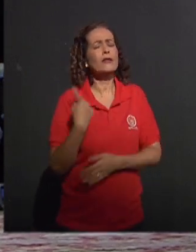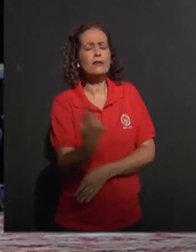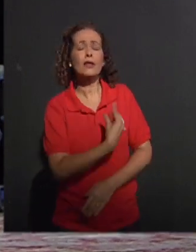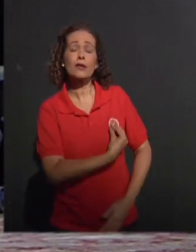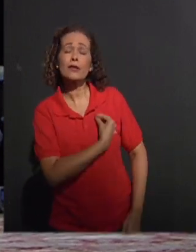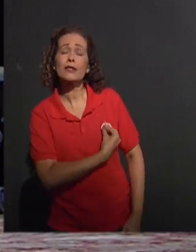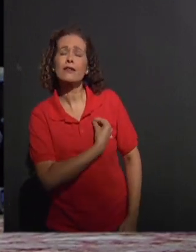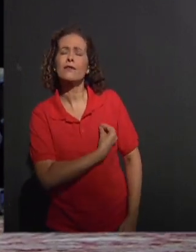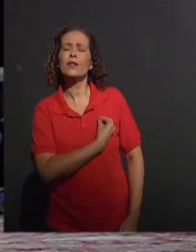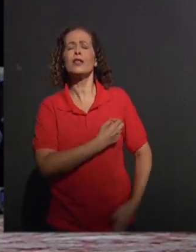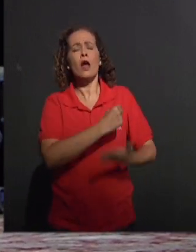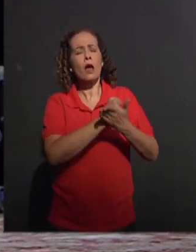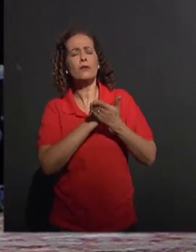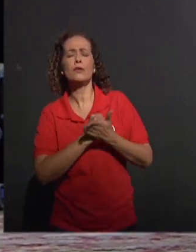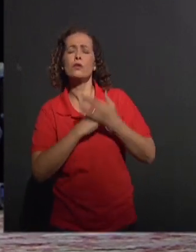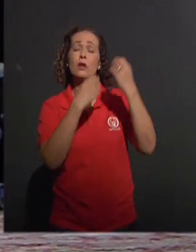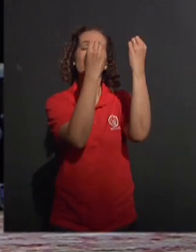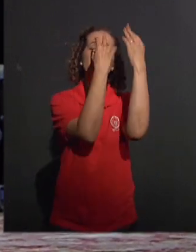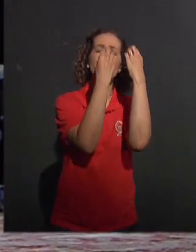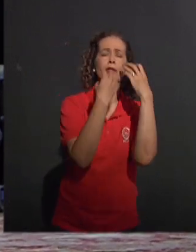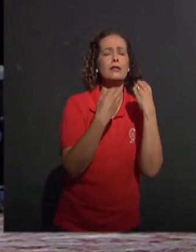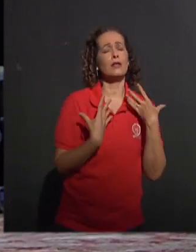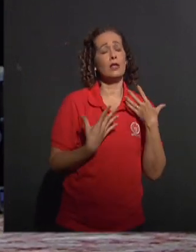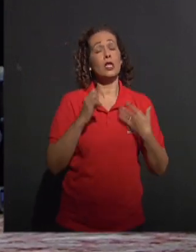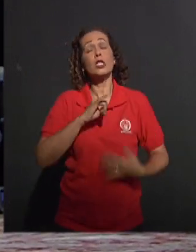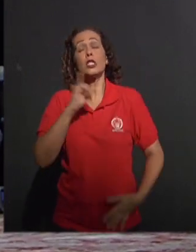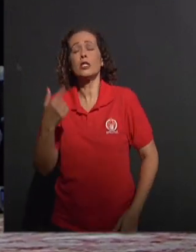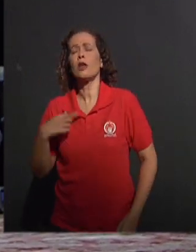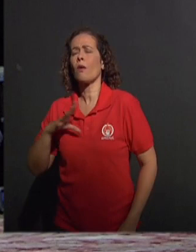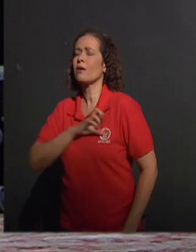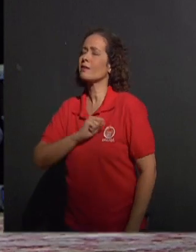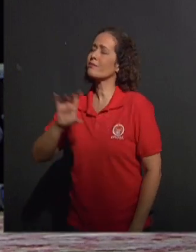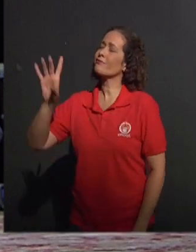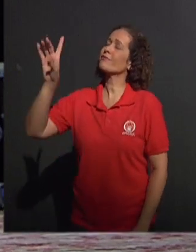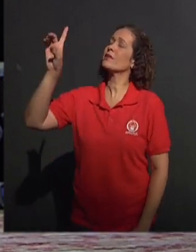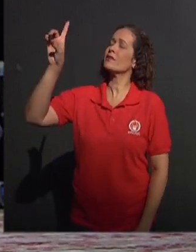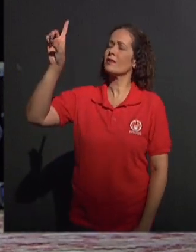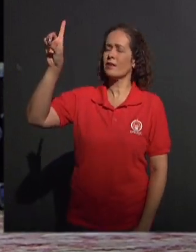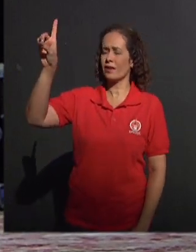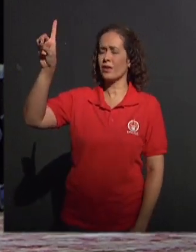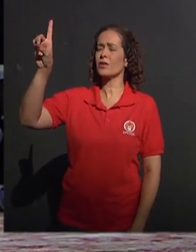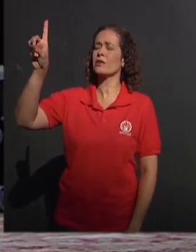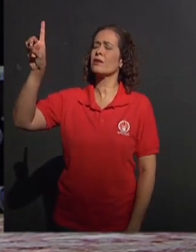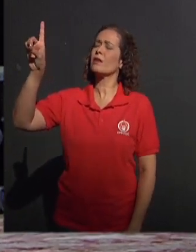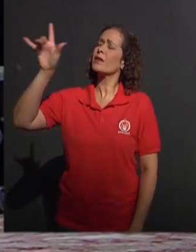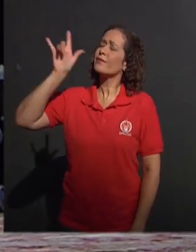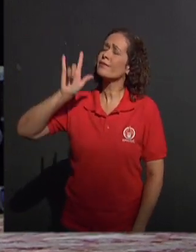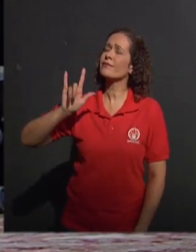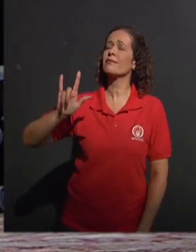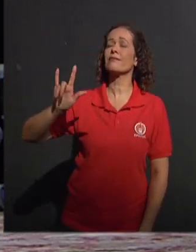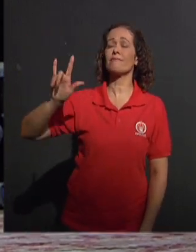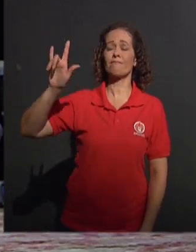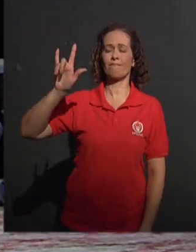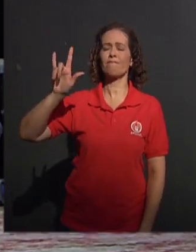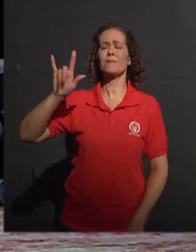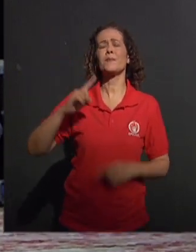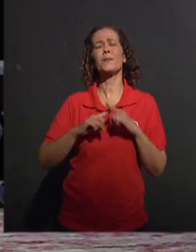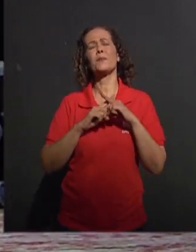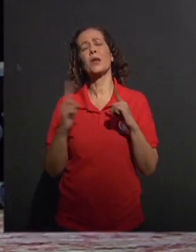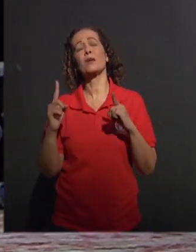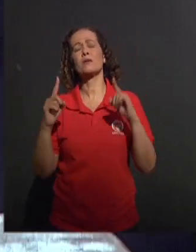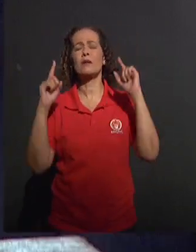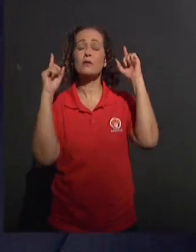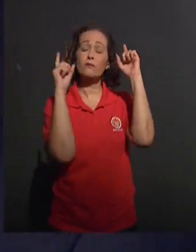Deus. Nós Te amamos, Senhor. Mas, Senhor, está sendo tão difícil,